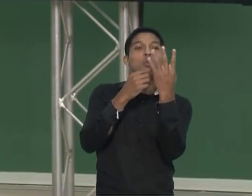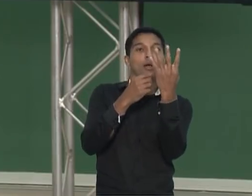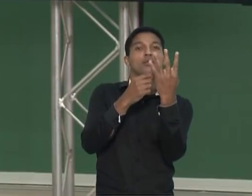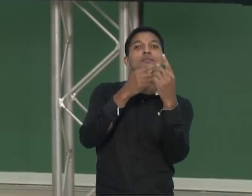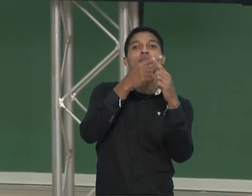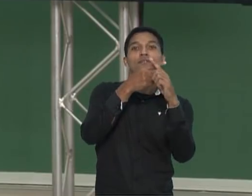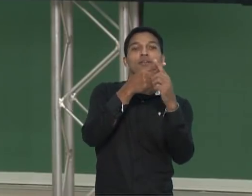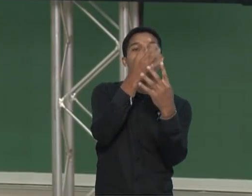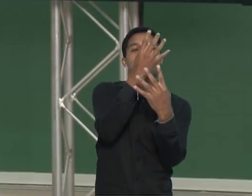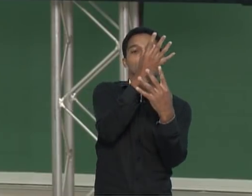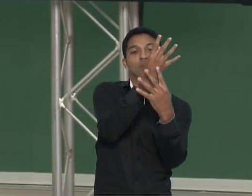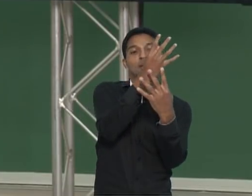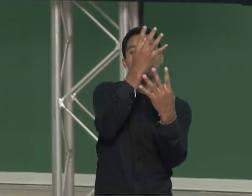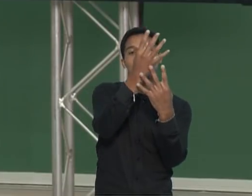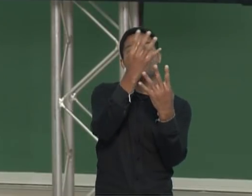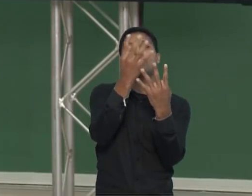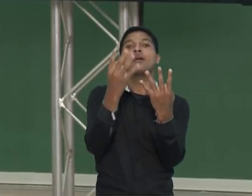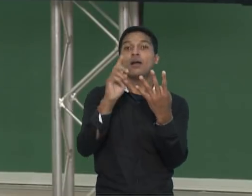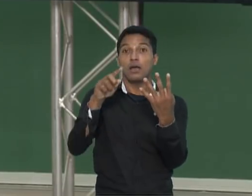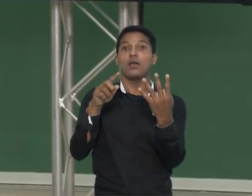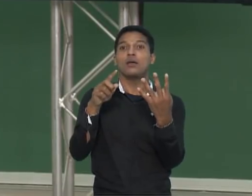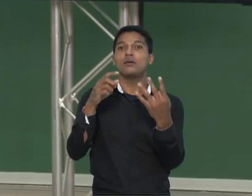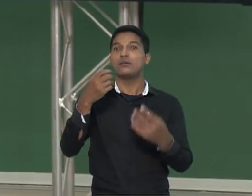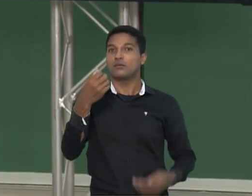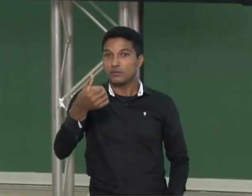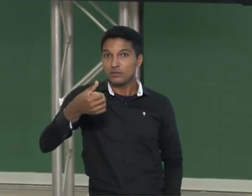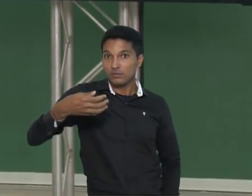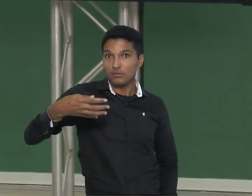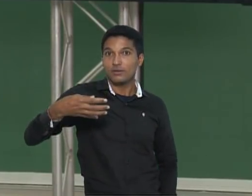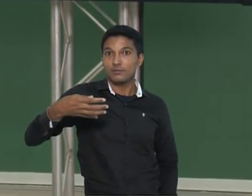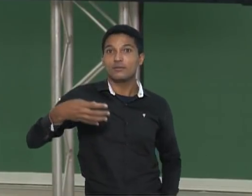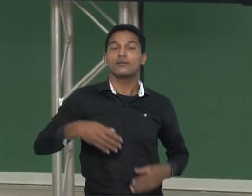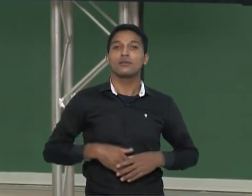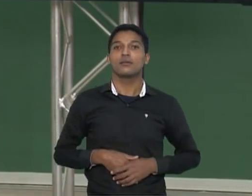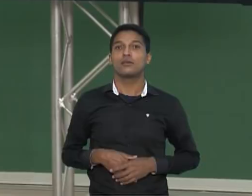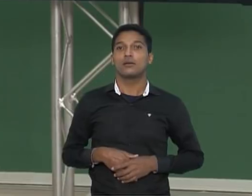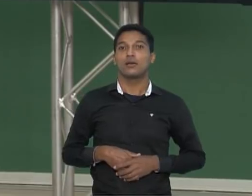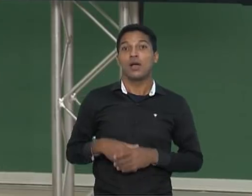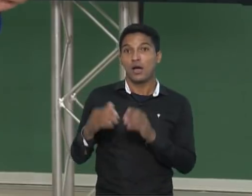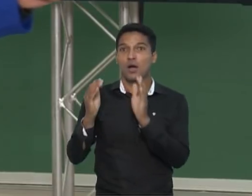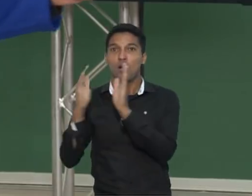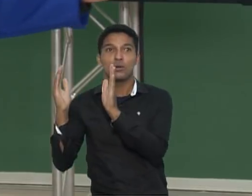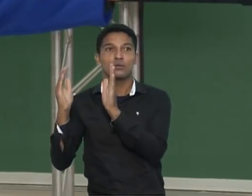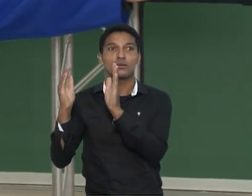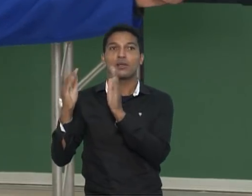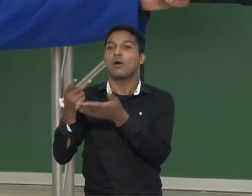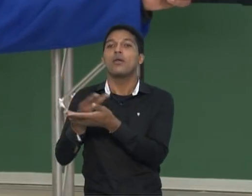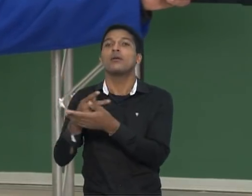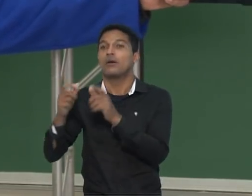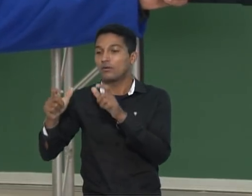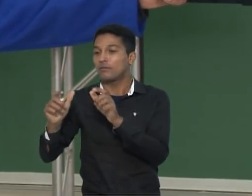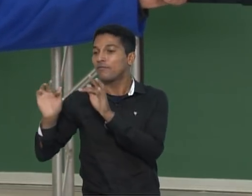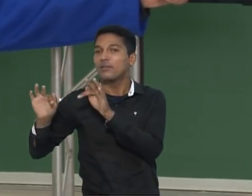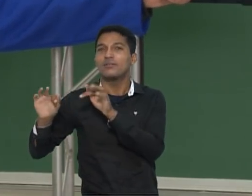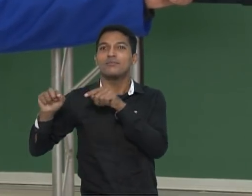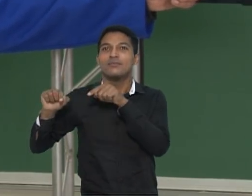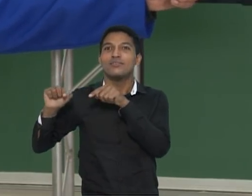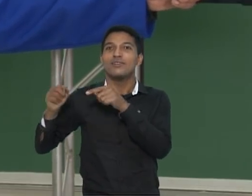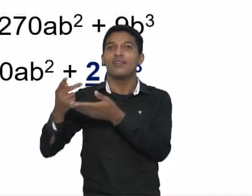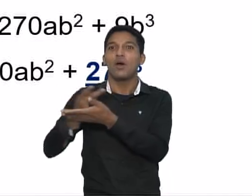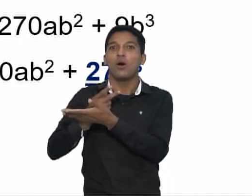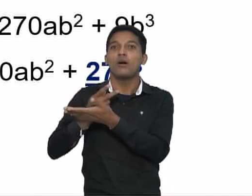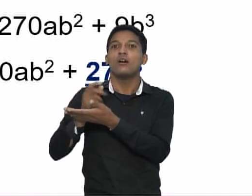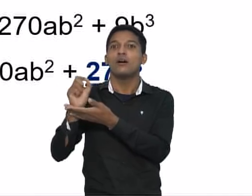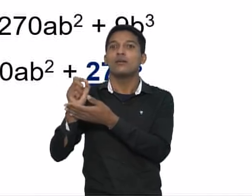4, que dá 64. E na outra afirmação ali, o nosso erro está no final aqui do